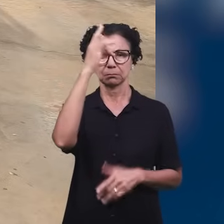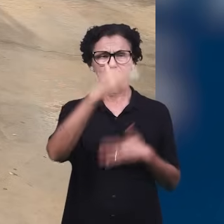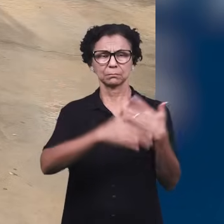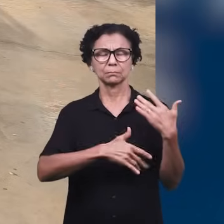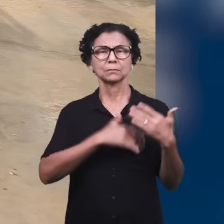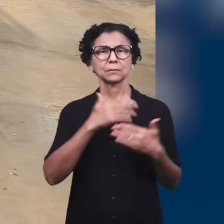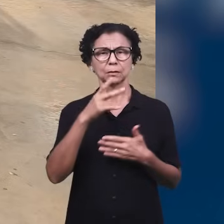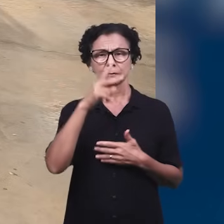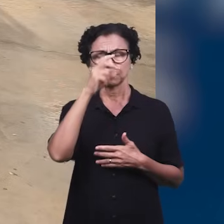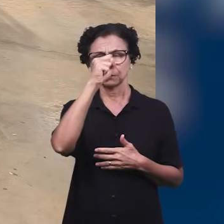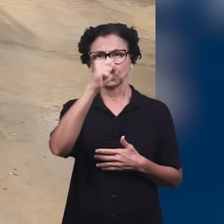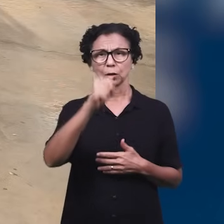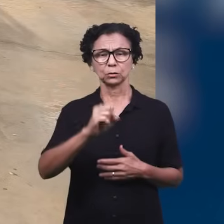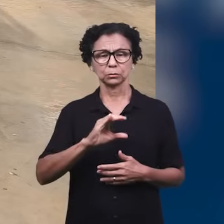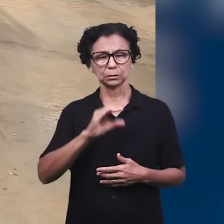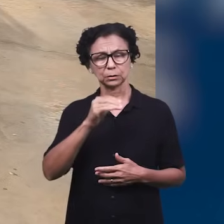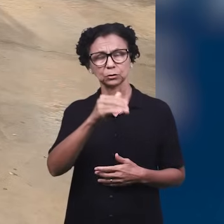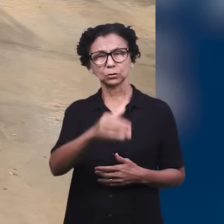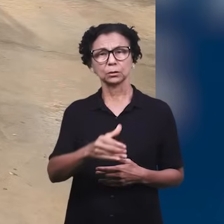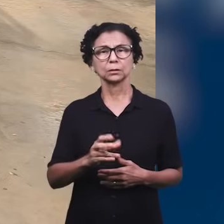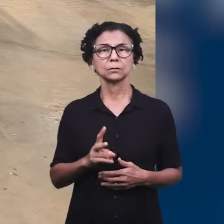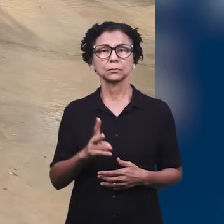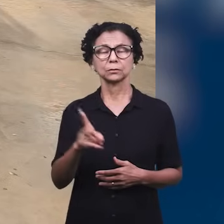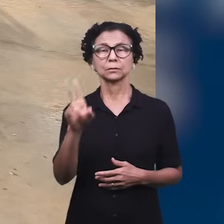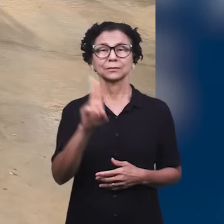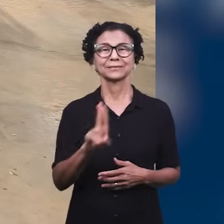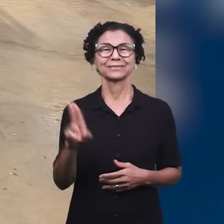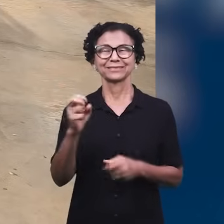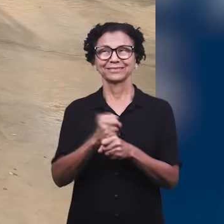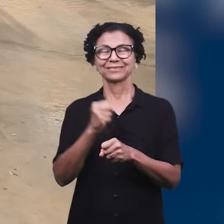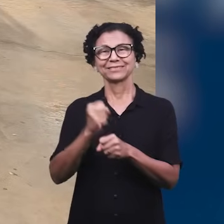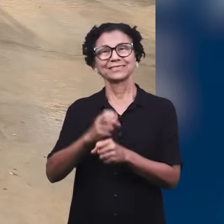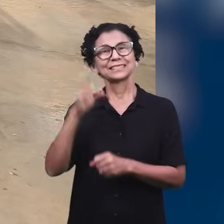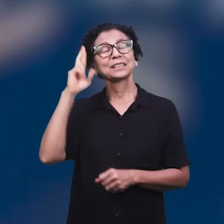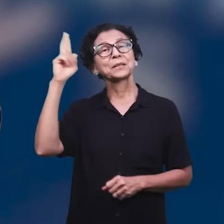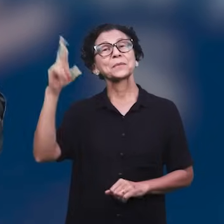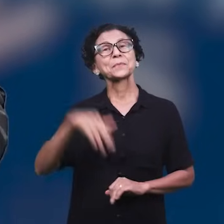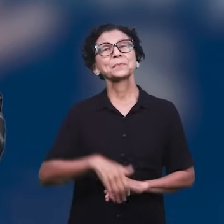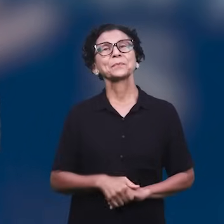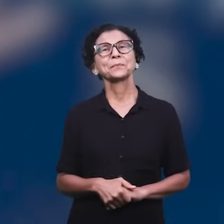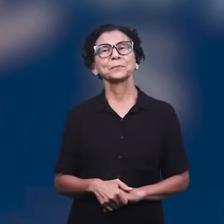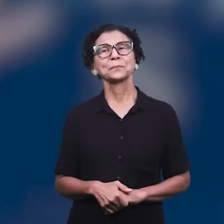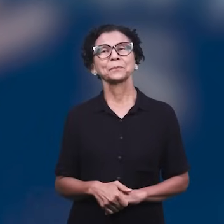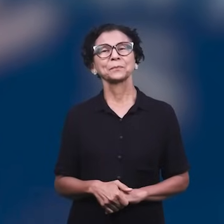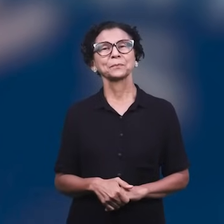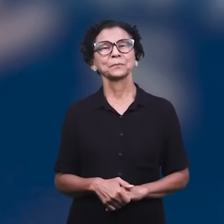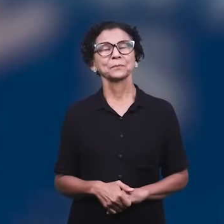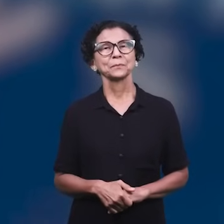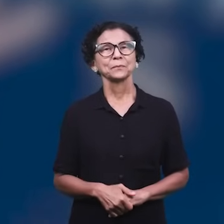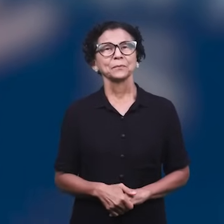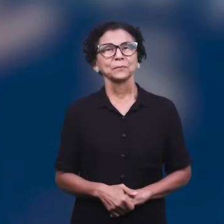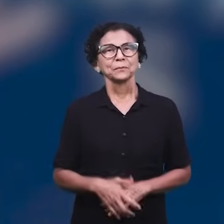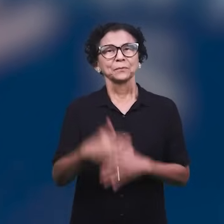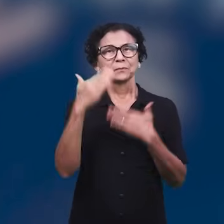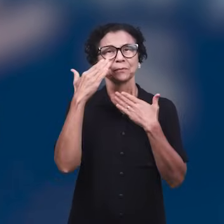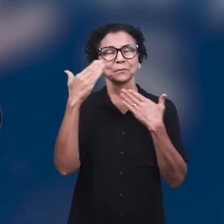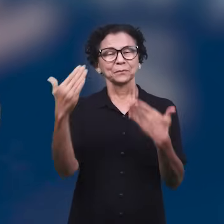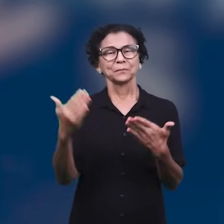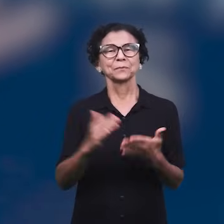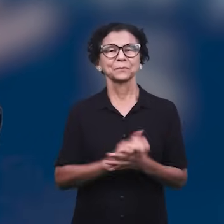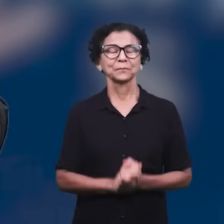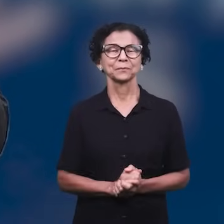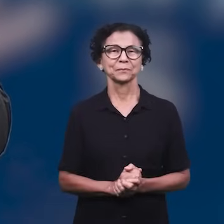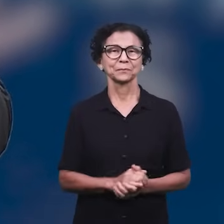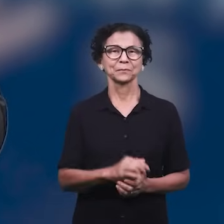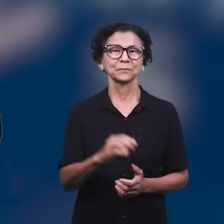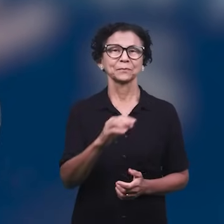fortalecidas para que continuem sendo usadas com graça na obra do Senhor. Irmão Jorge, nós queremos agradecer a você e a todos